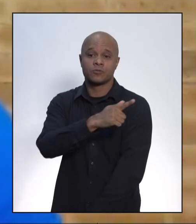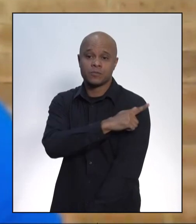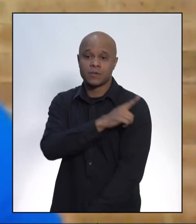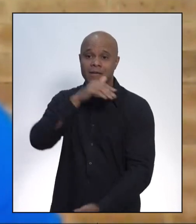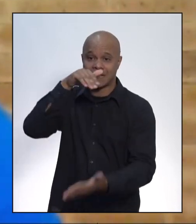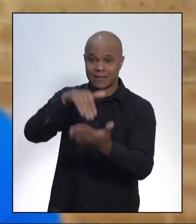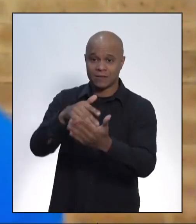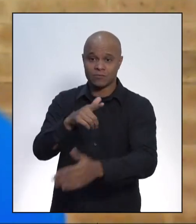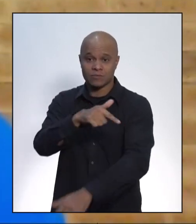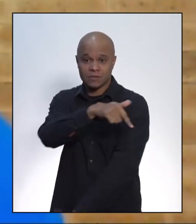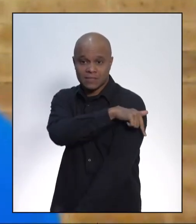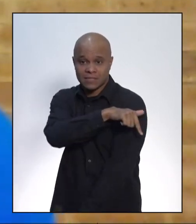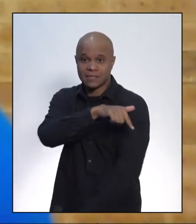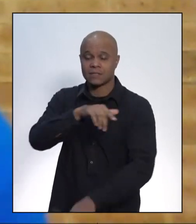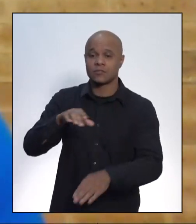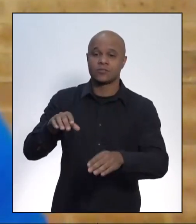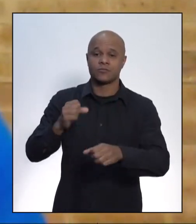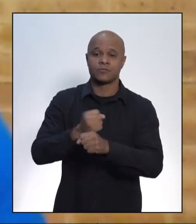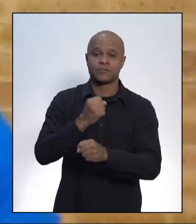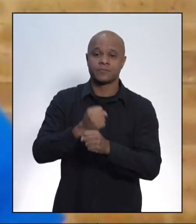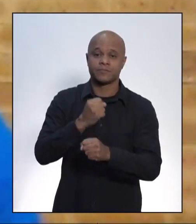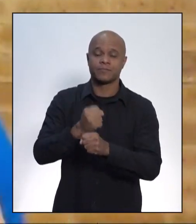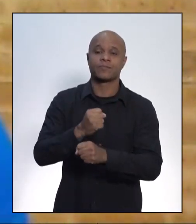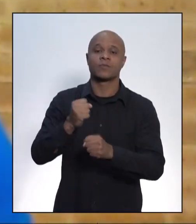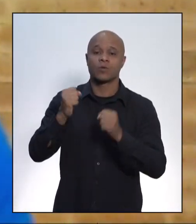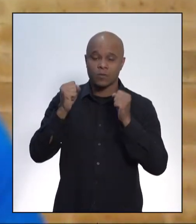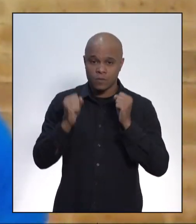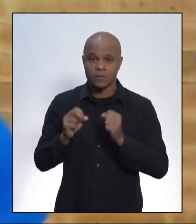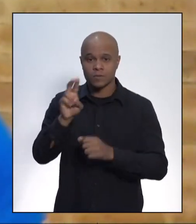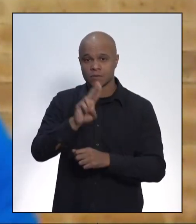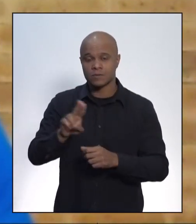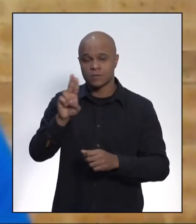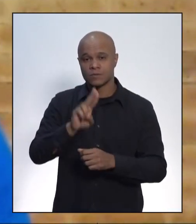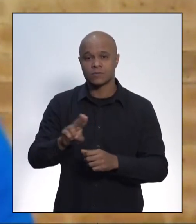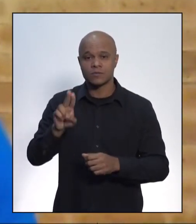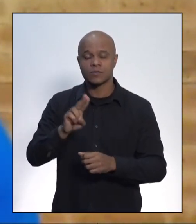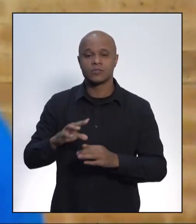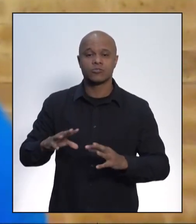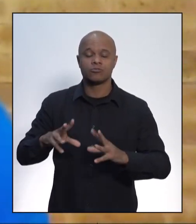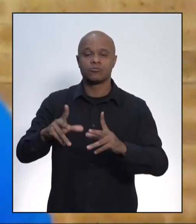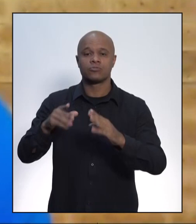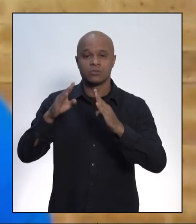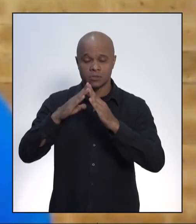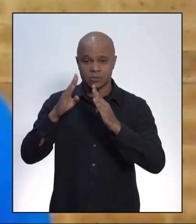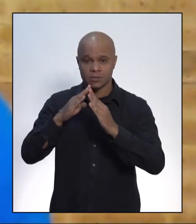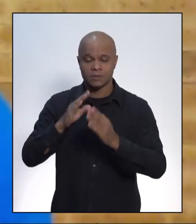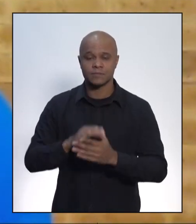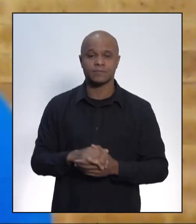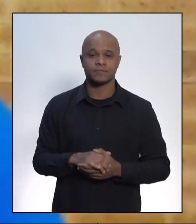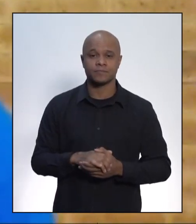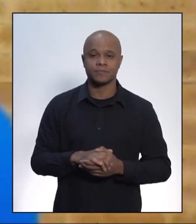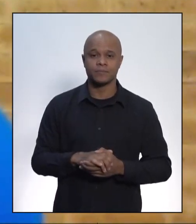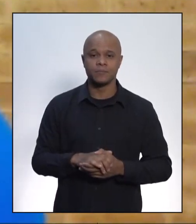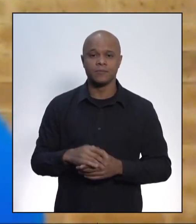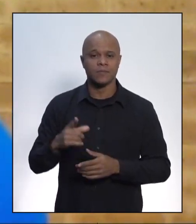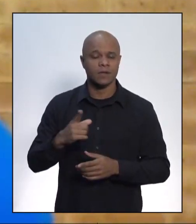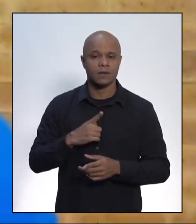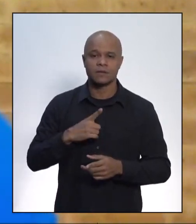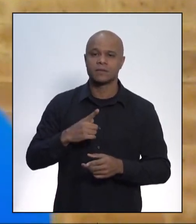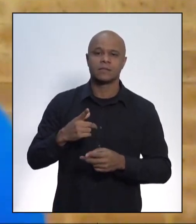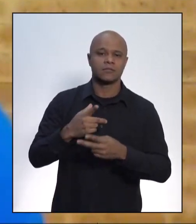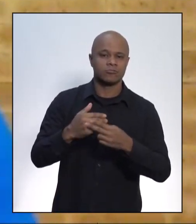estão nesse momento, vão poder ser beneficiados pela nossa plataforma e poder usar isso em casa. A gente tem diversos